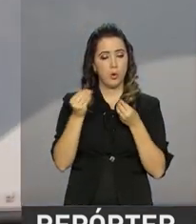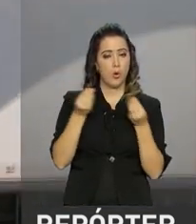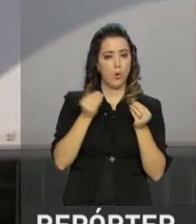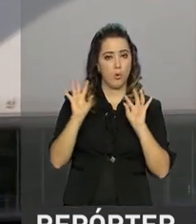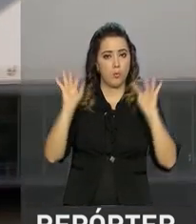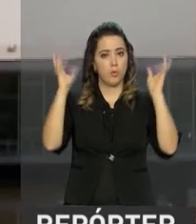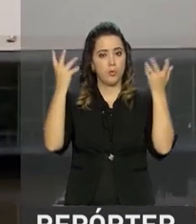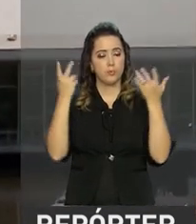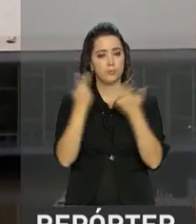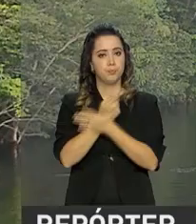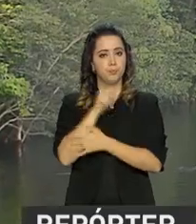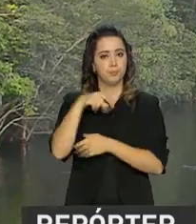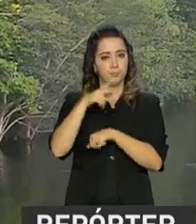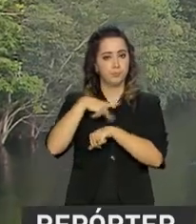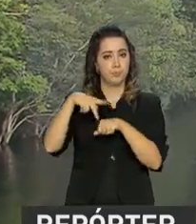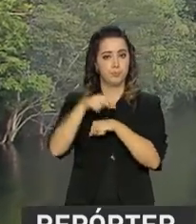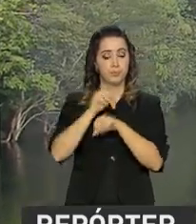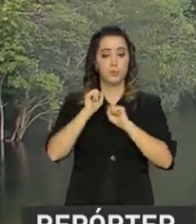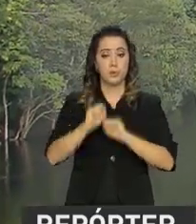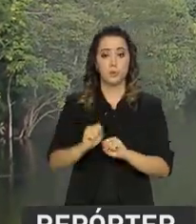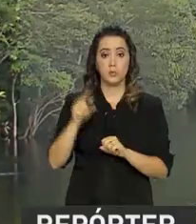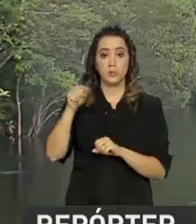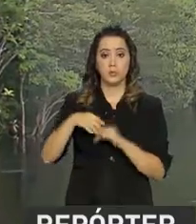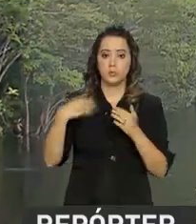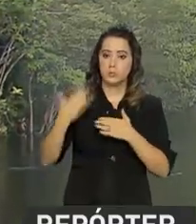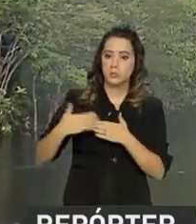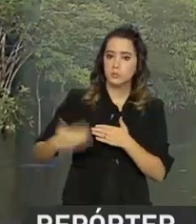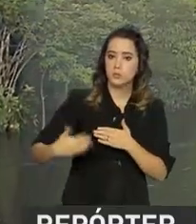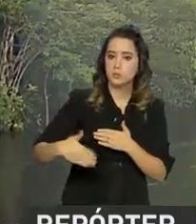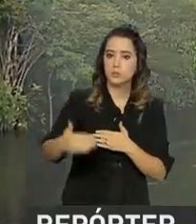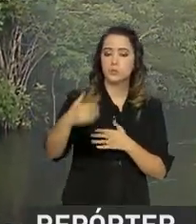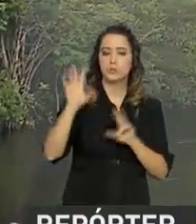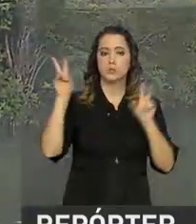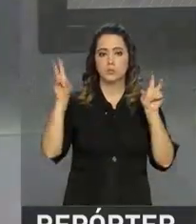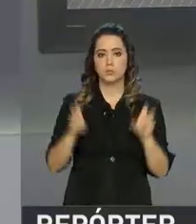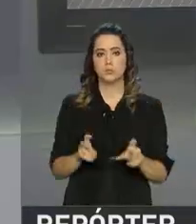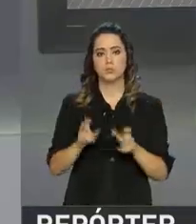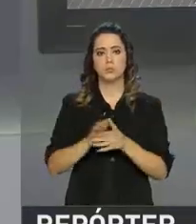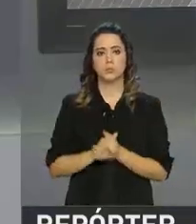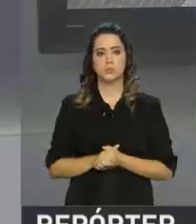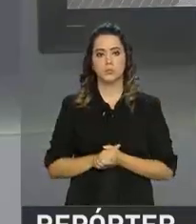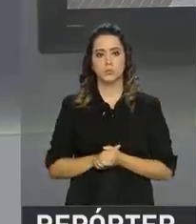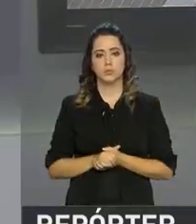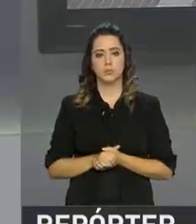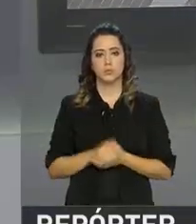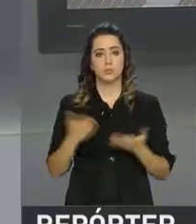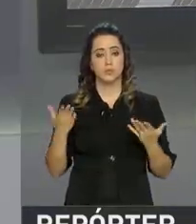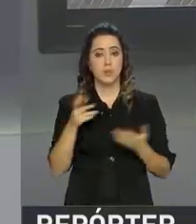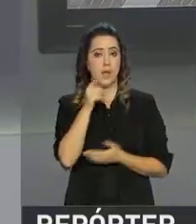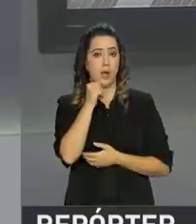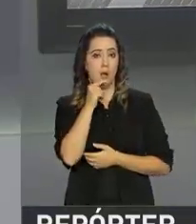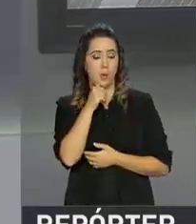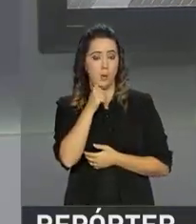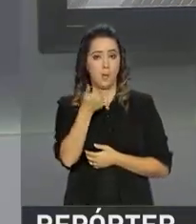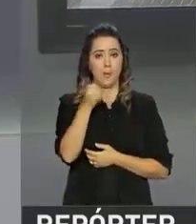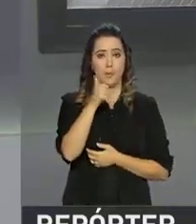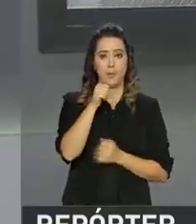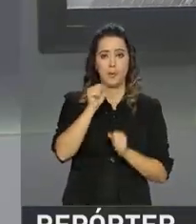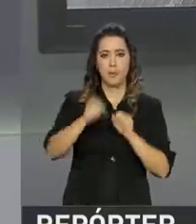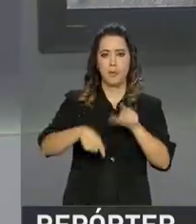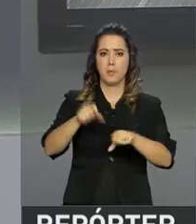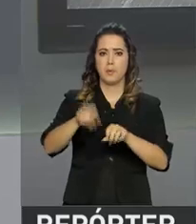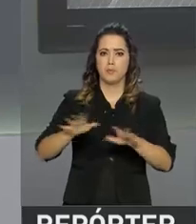feito no país e pode ser feito daqui em diante sobre o tema água pra beber pra plantar